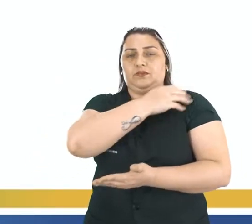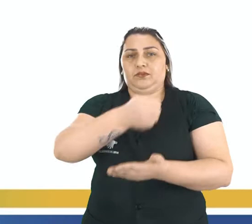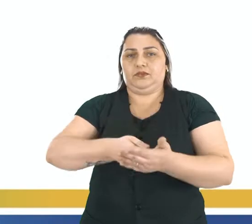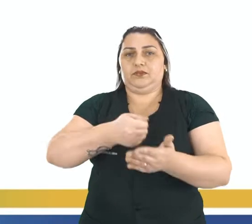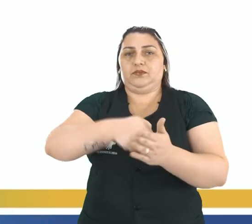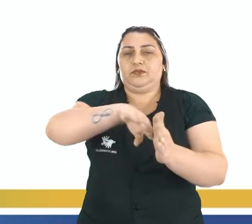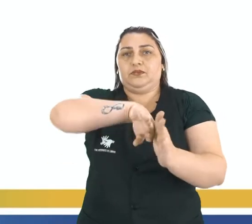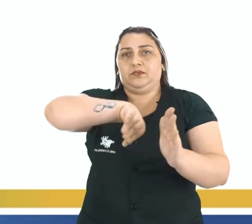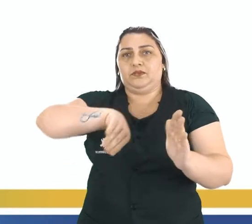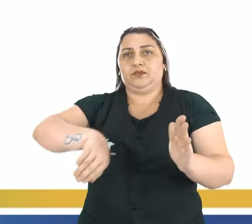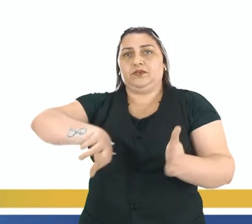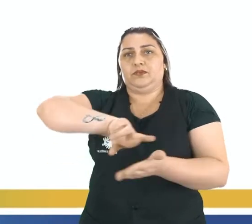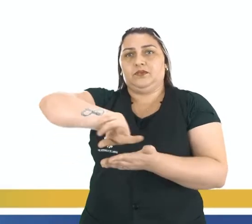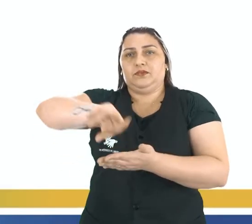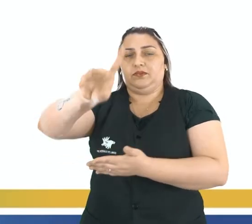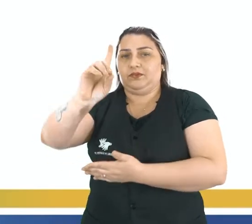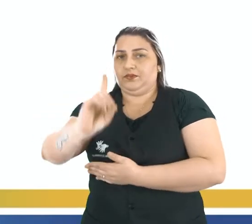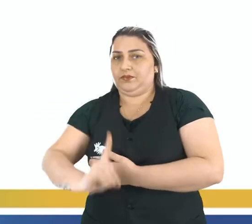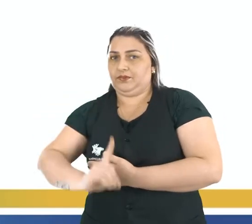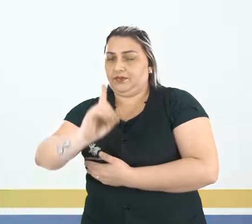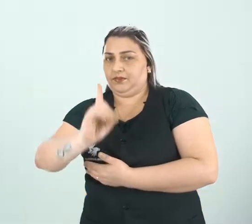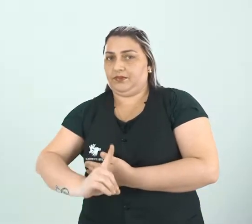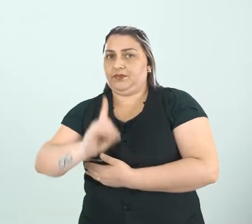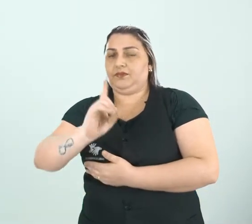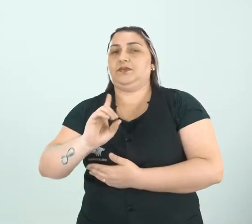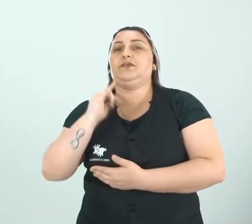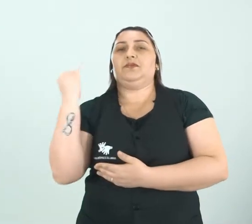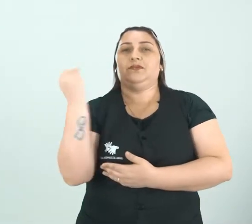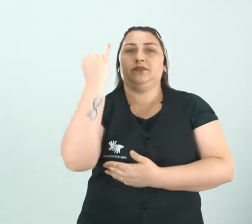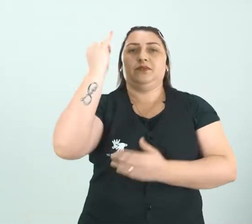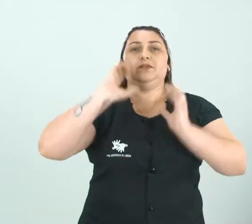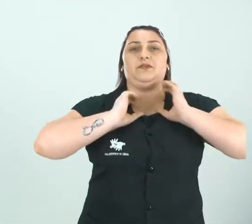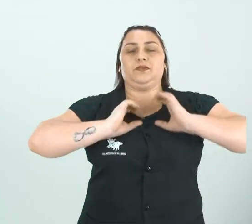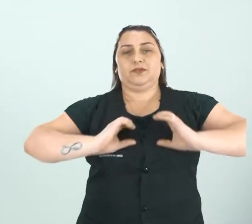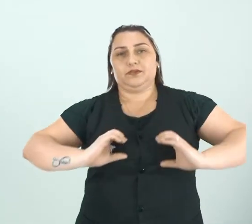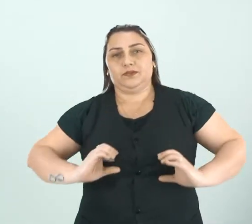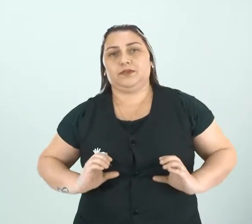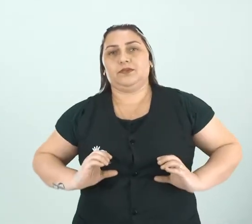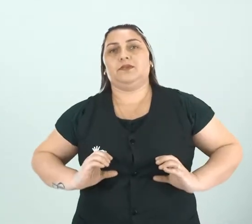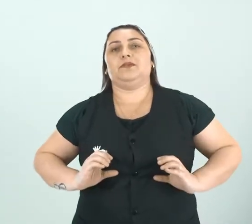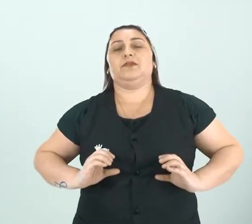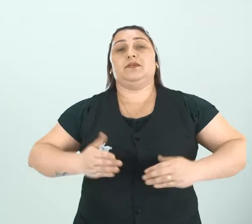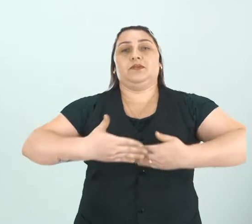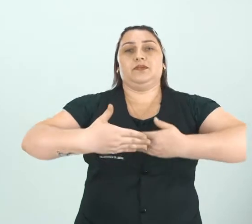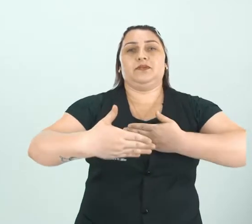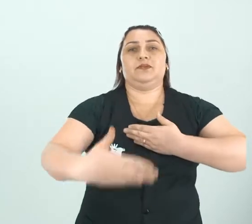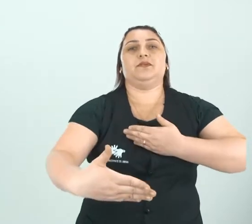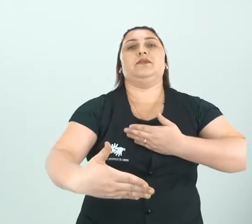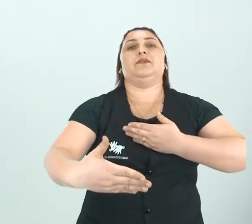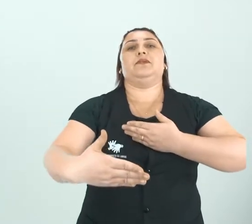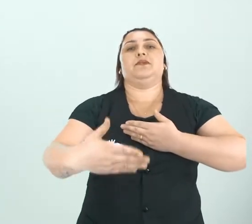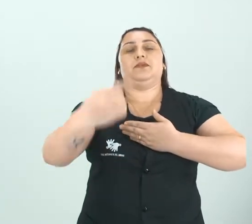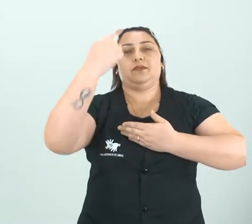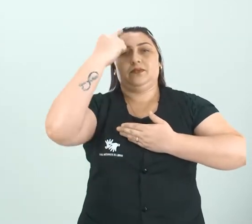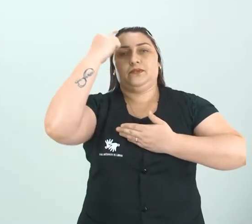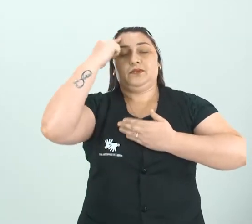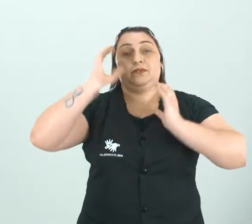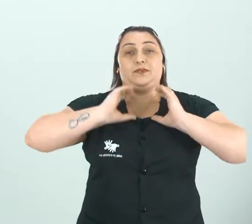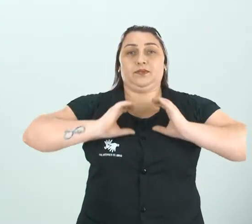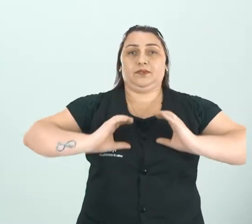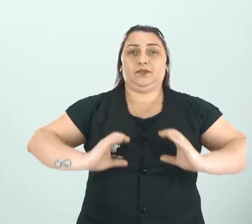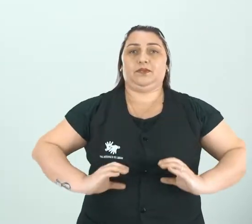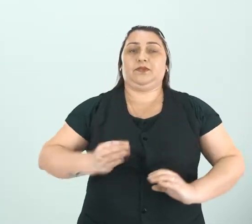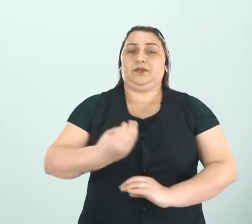ela vai tirar diversos direitos que eram direitos fundamentais dos cidadãos e, a partir dessas perspectivas, os cidadãos